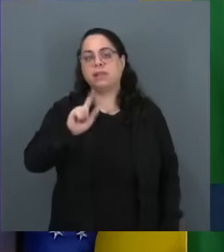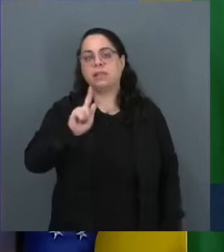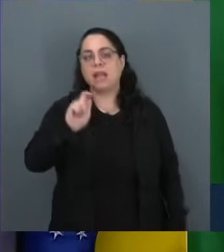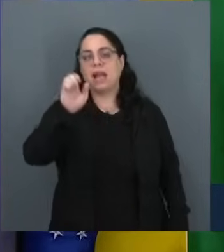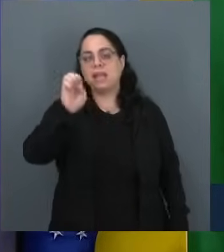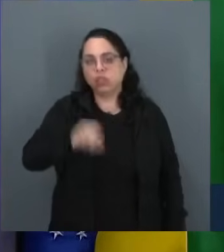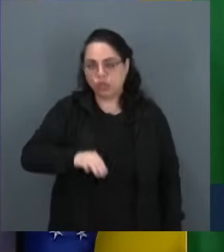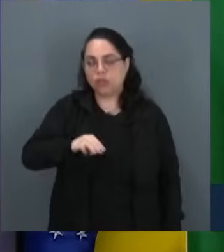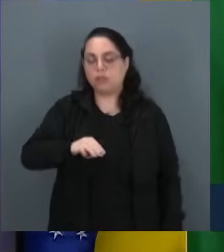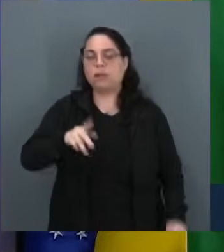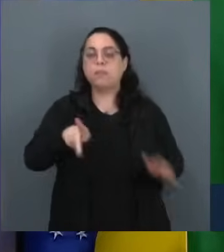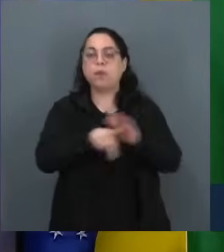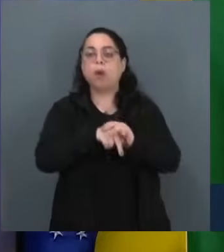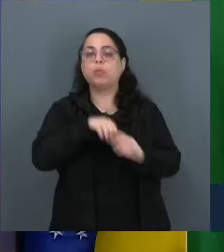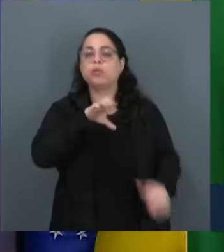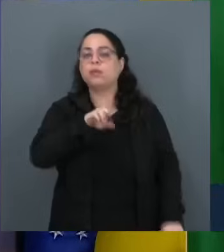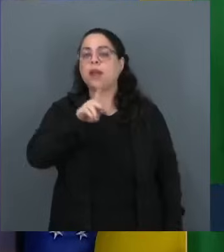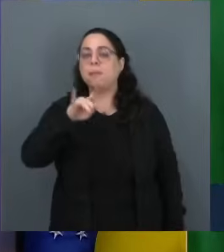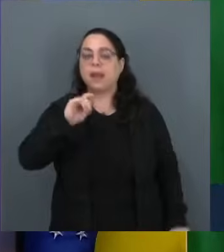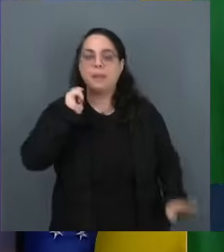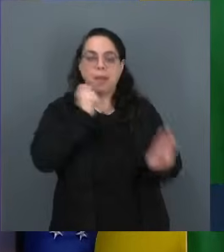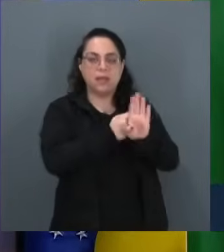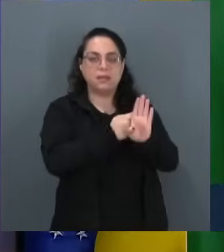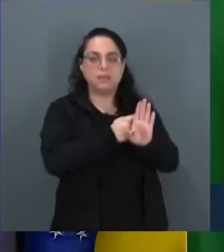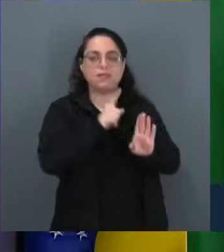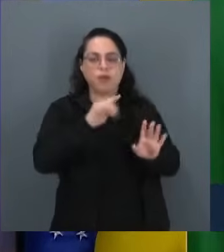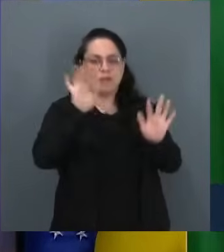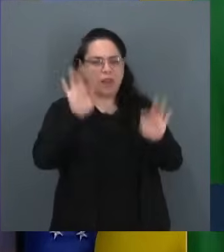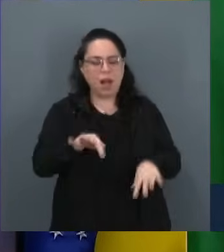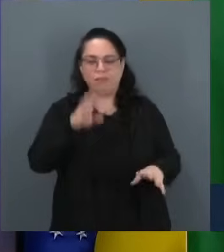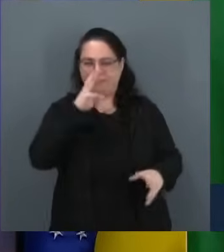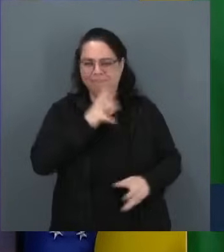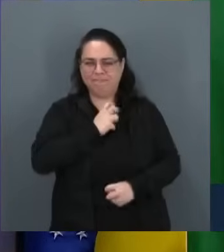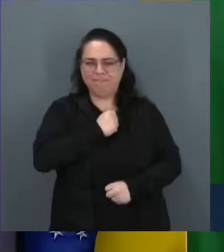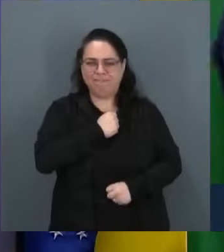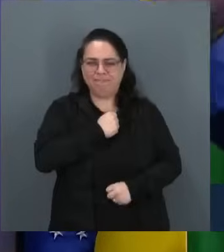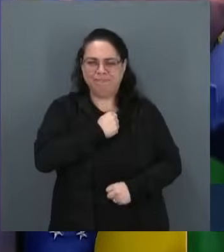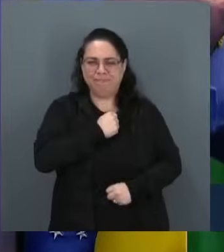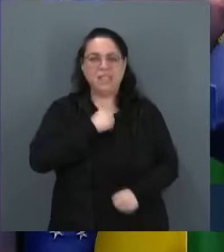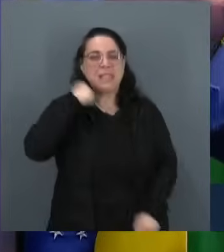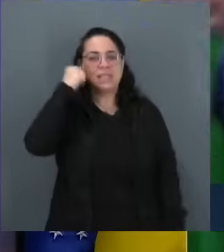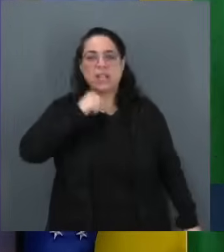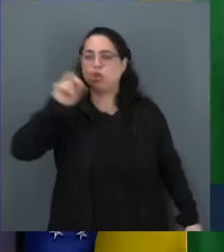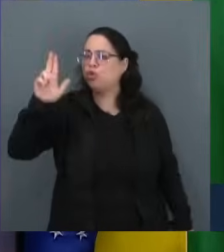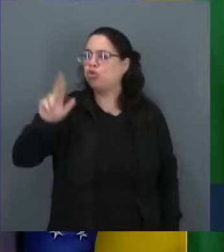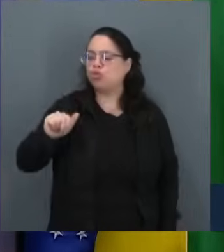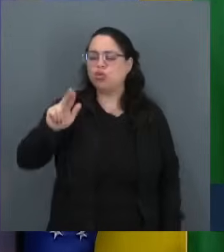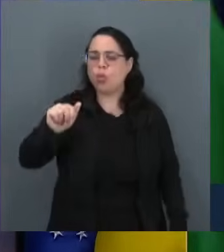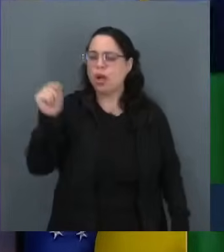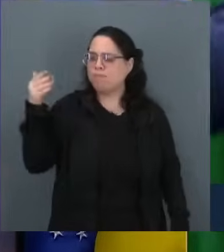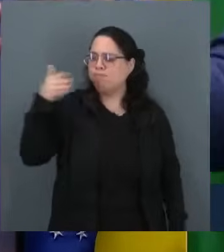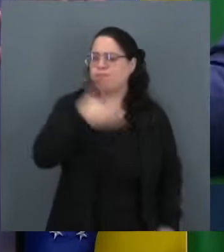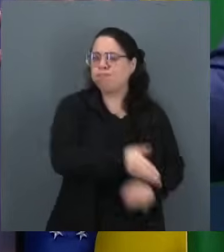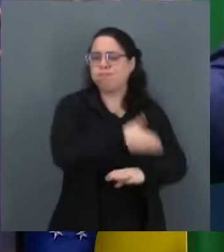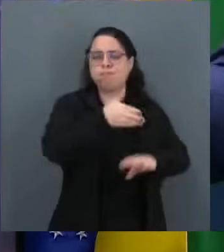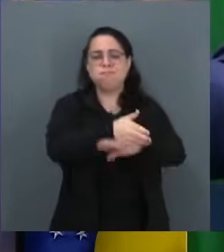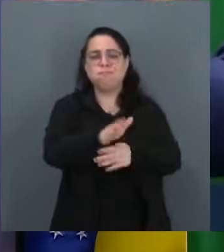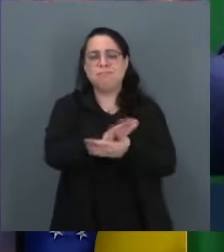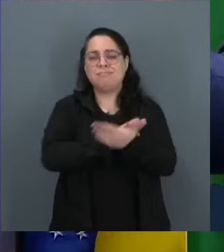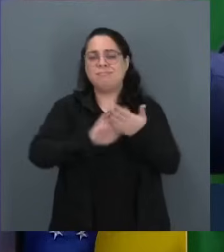final melancólico, triste. Senadores que nunca participaram, nunca foram nem um